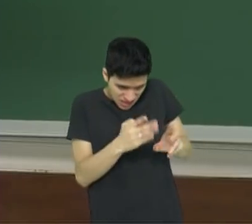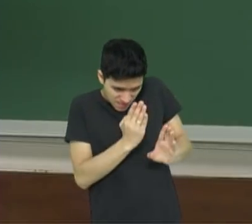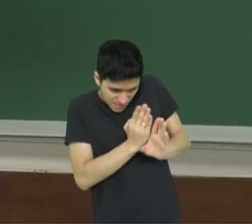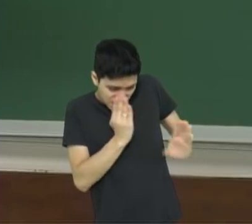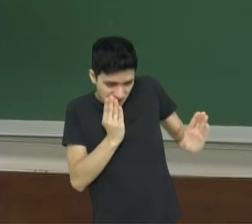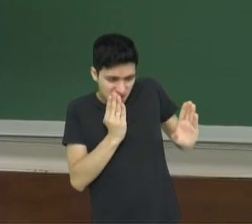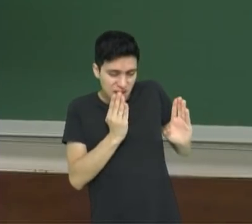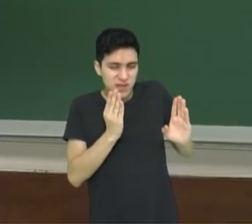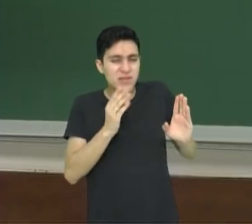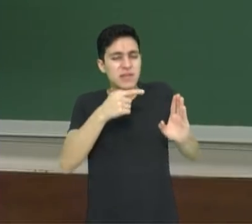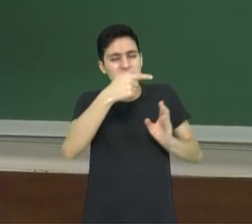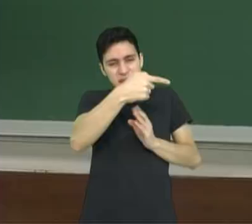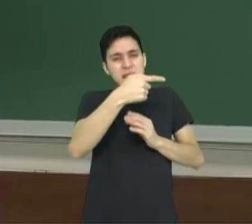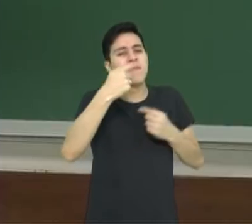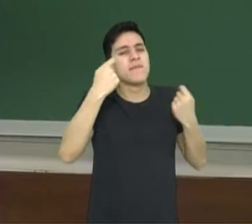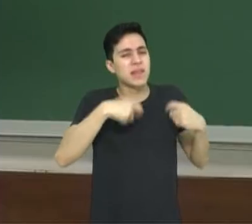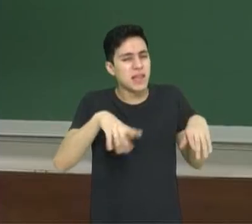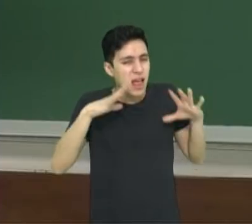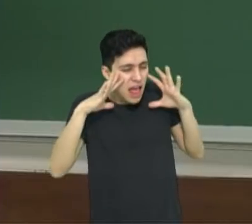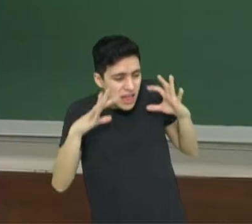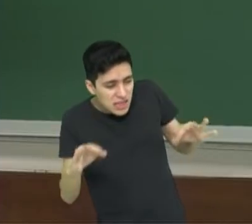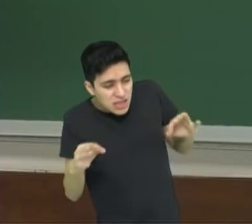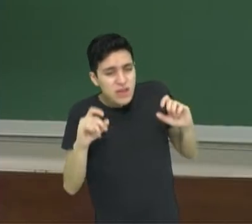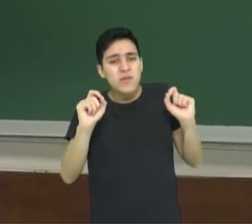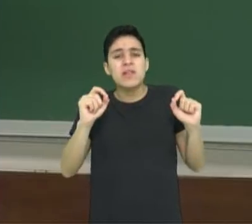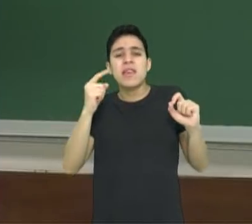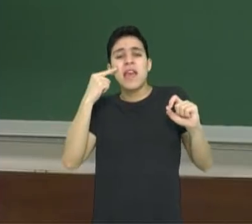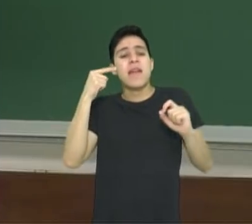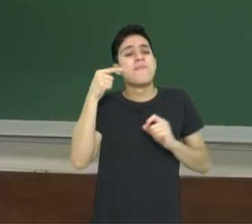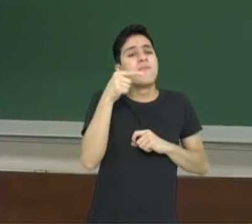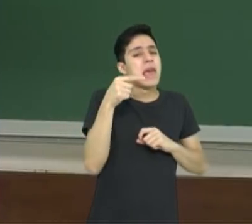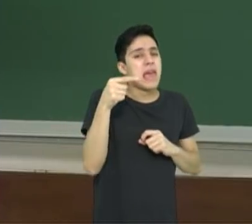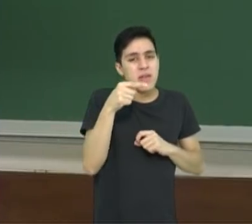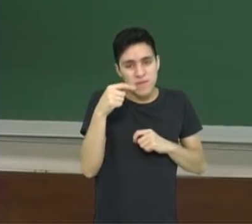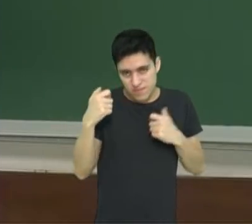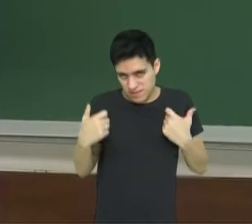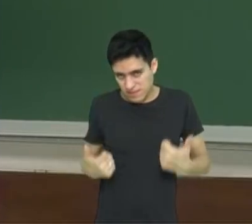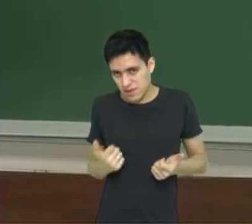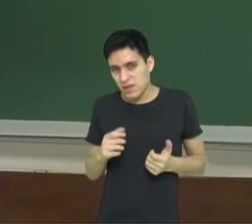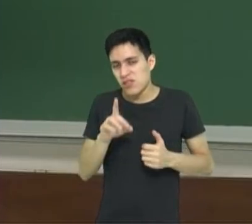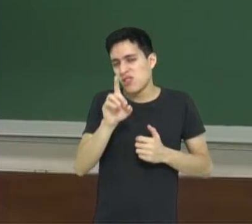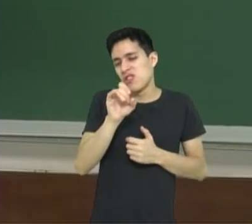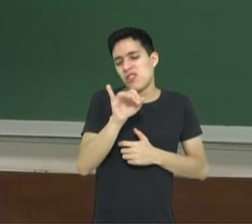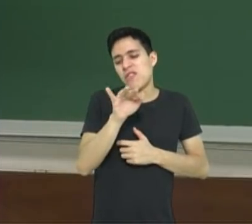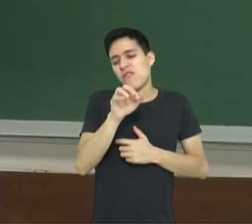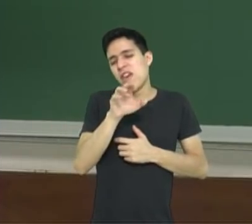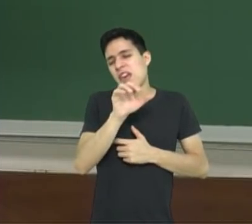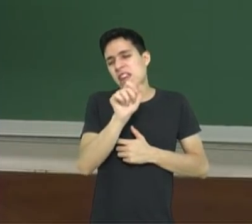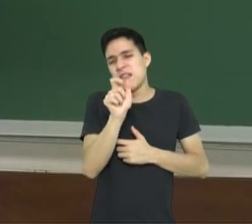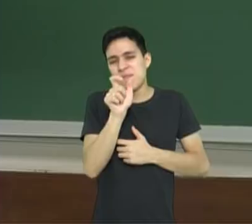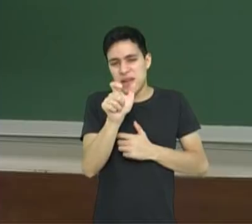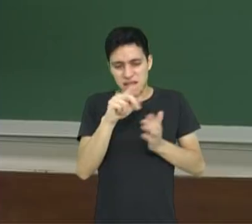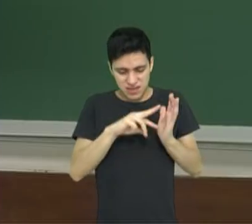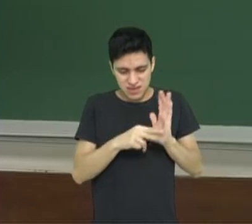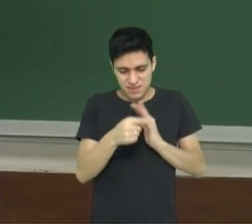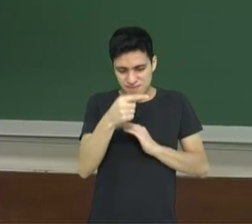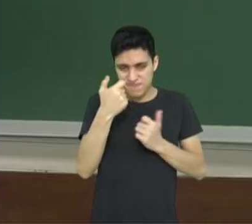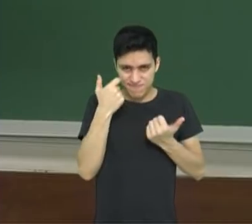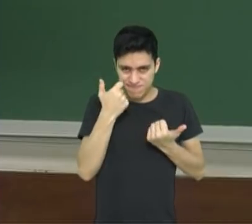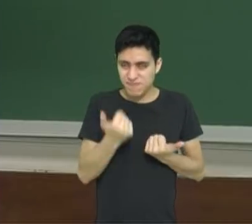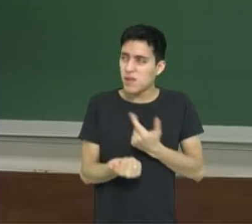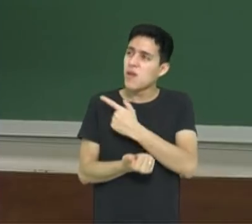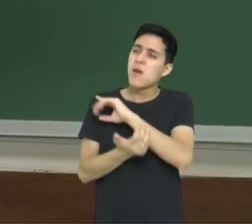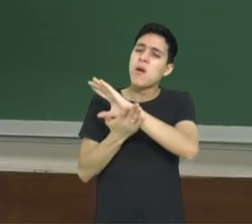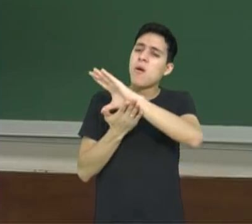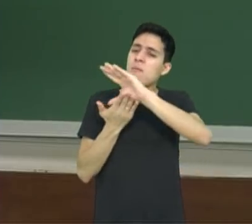diferença? Então tem que prestar atenção que diferença é uma continha de menos, tá bom? Então beleza, copiem esse pra gente ver